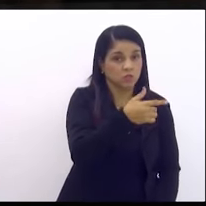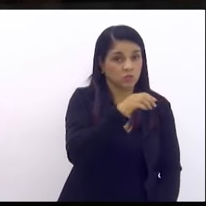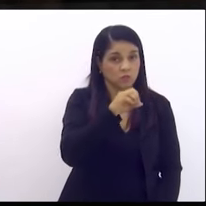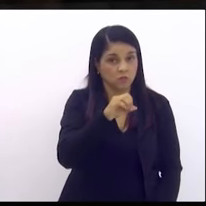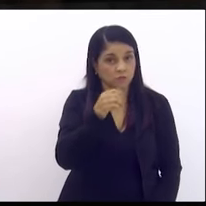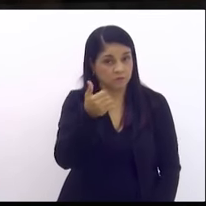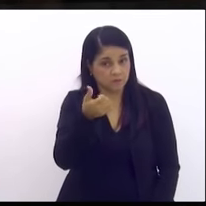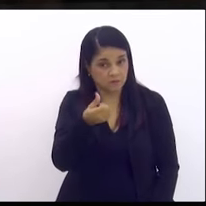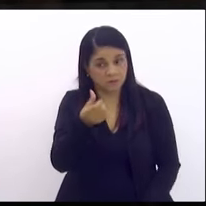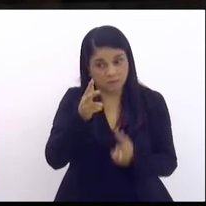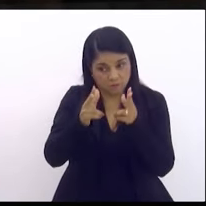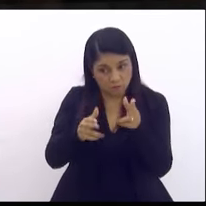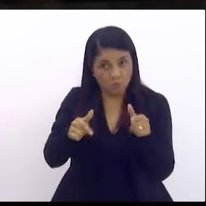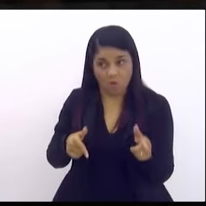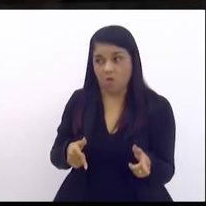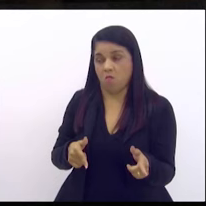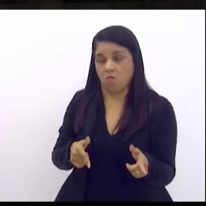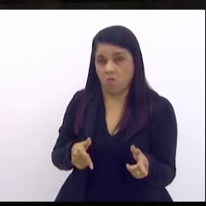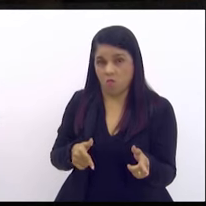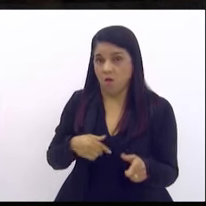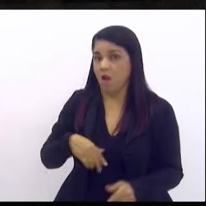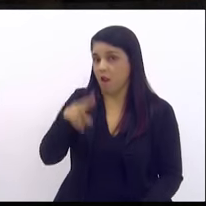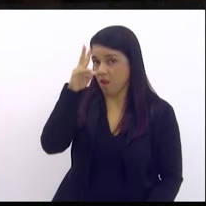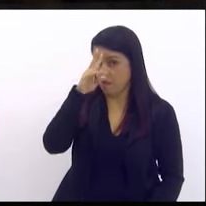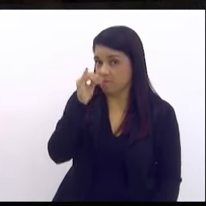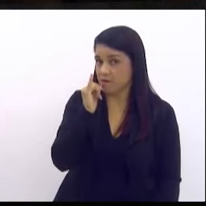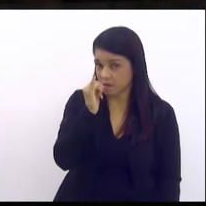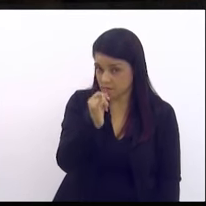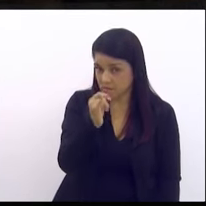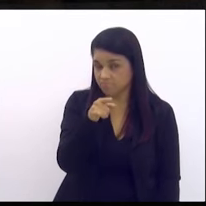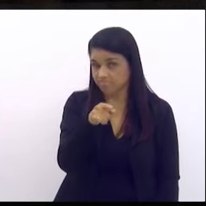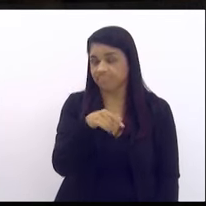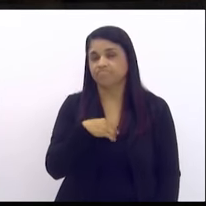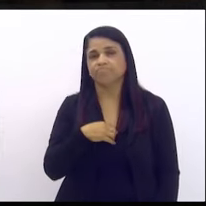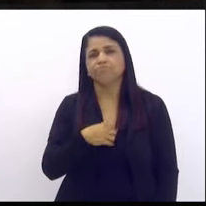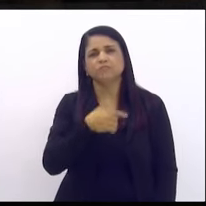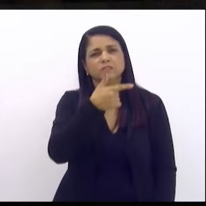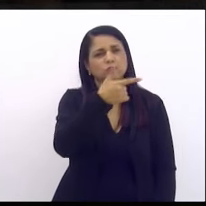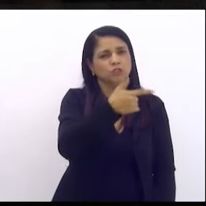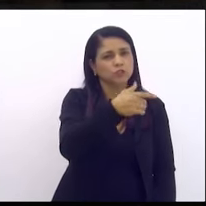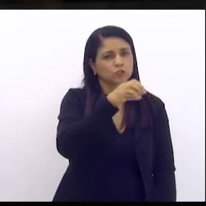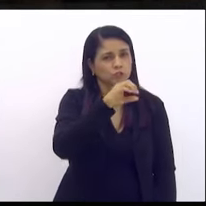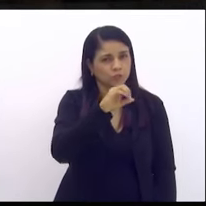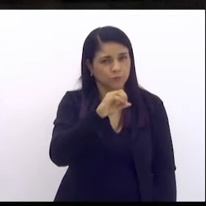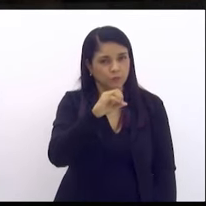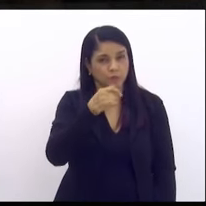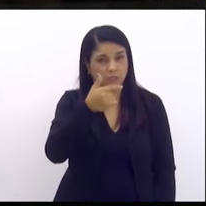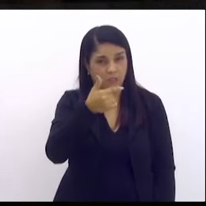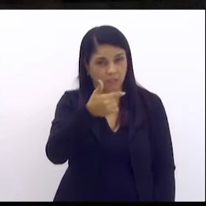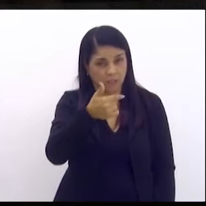2016 queria lembrar a vossa excelência que no ano de 2014